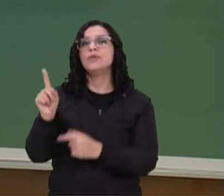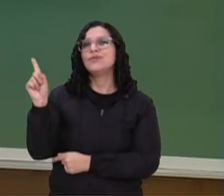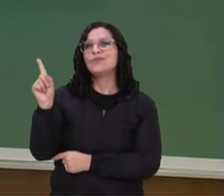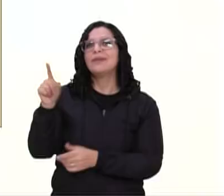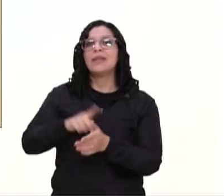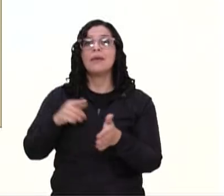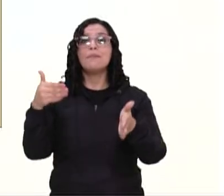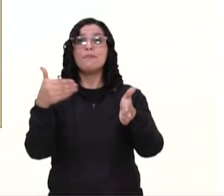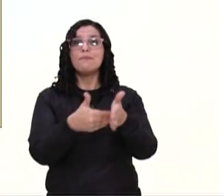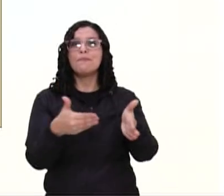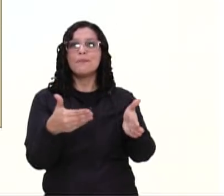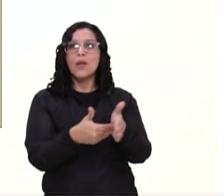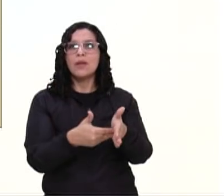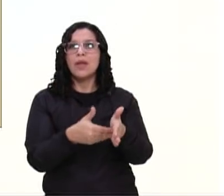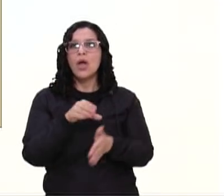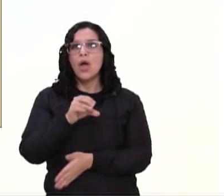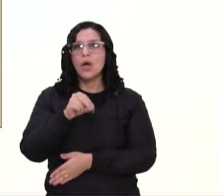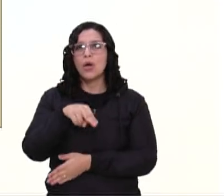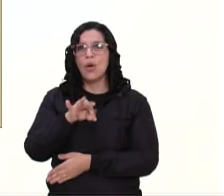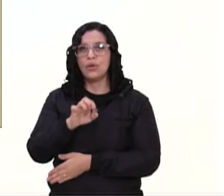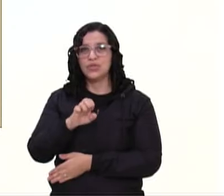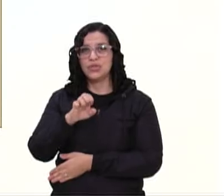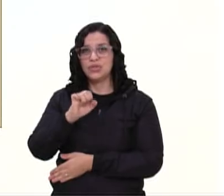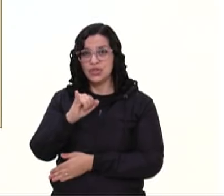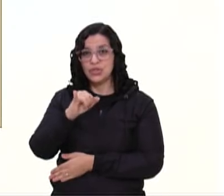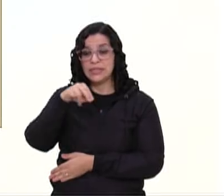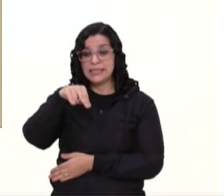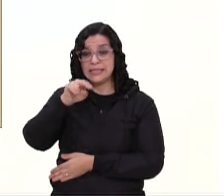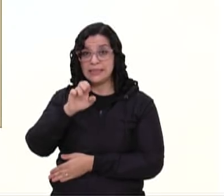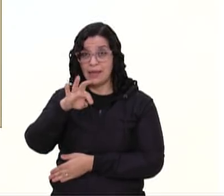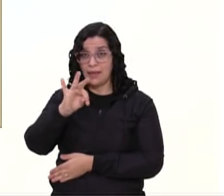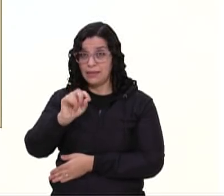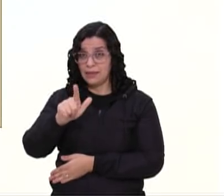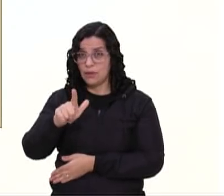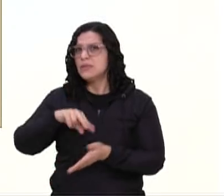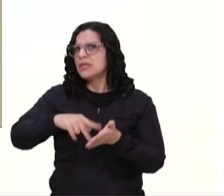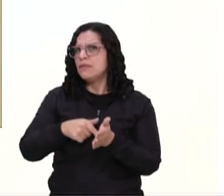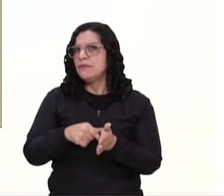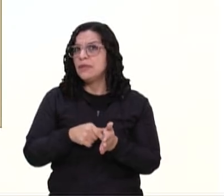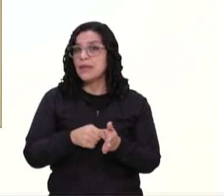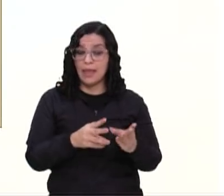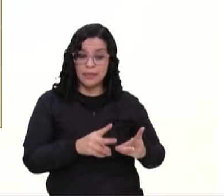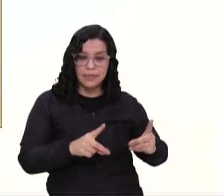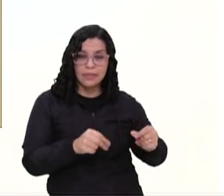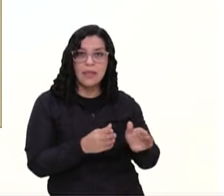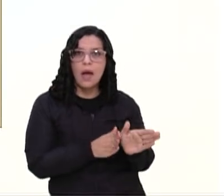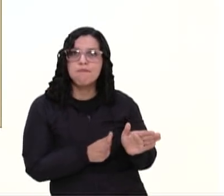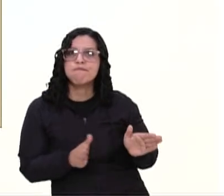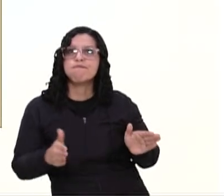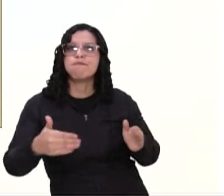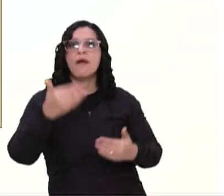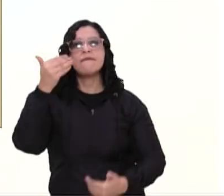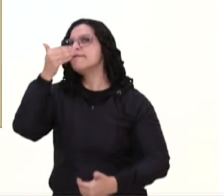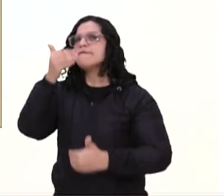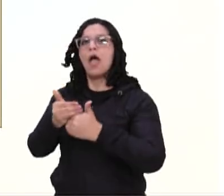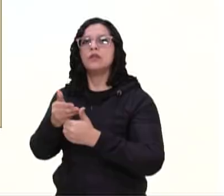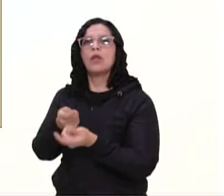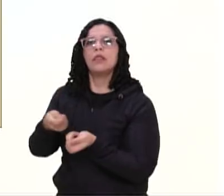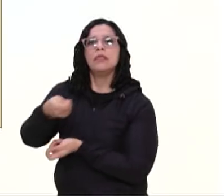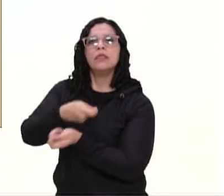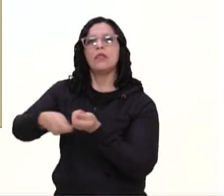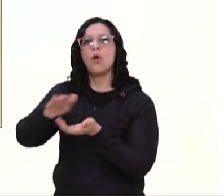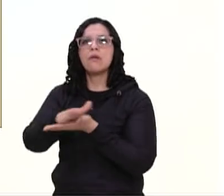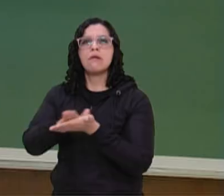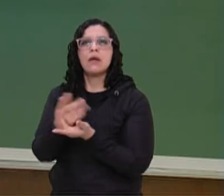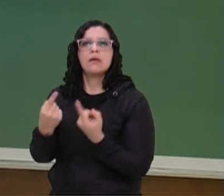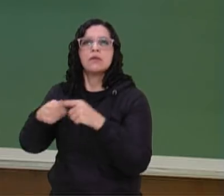continental. Para você ter uma marinha poderosa e uma economia poderosa, você precisa exportar, comprar, ter lucro. O que Napoleão Bonaparte